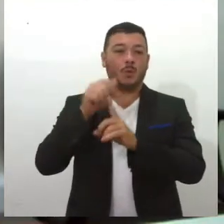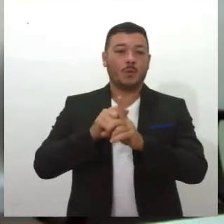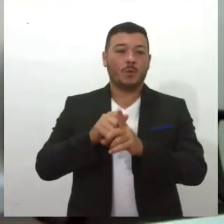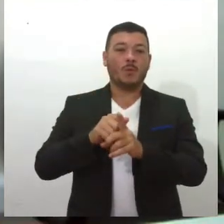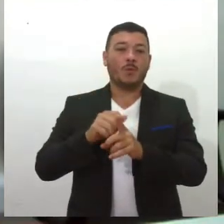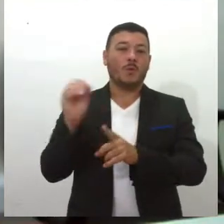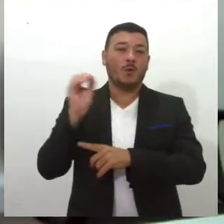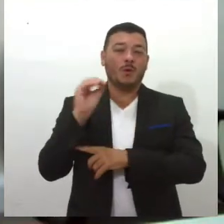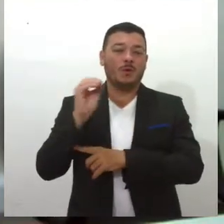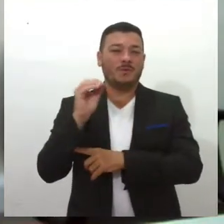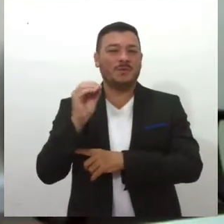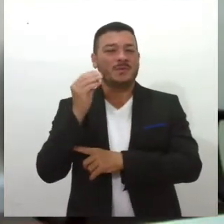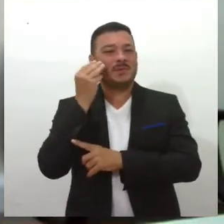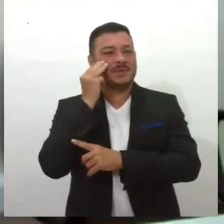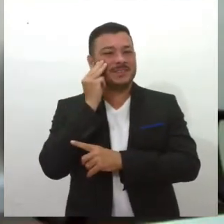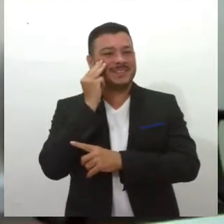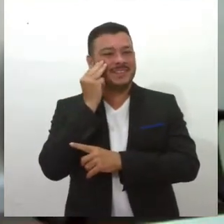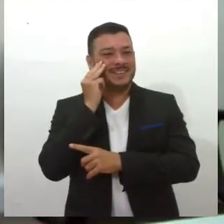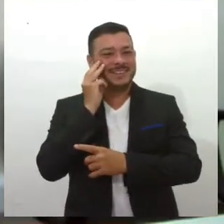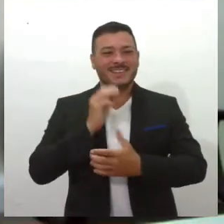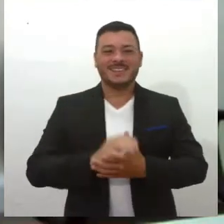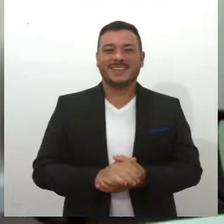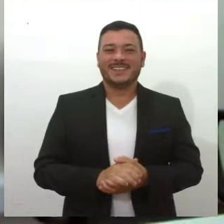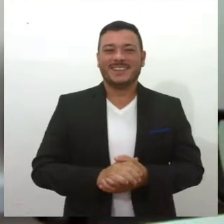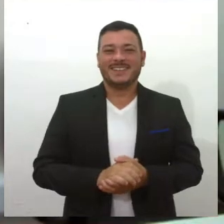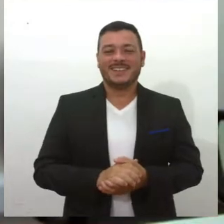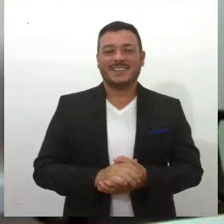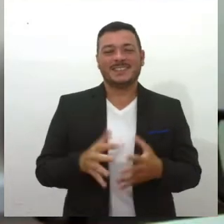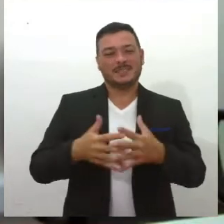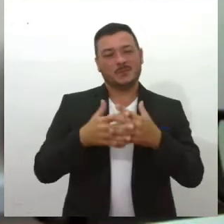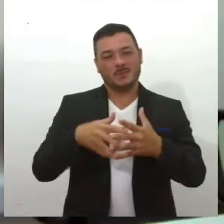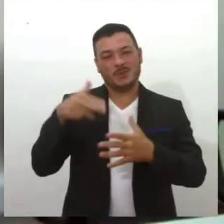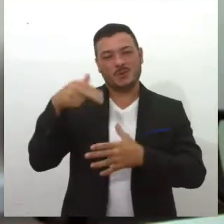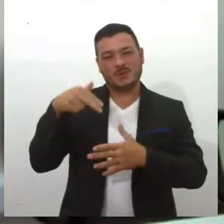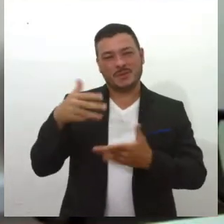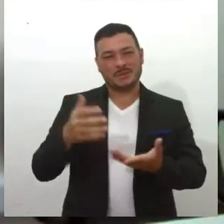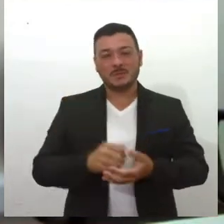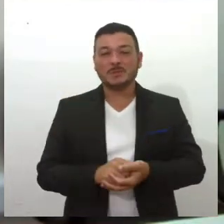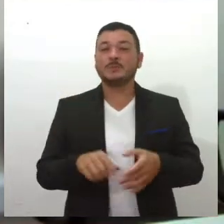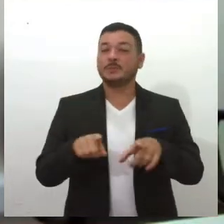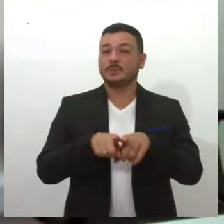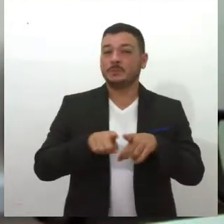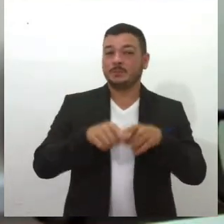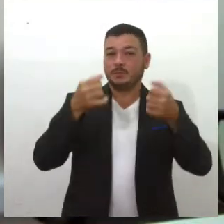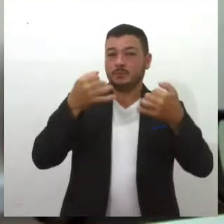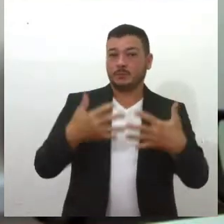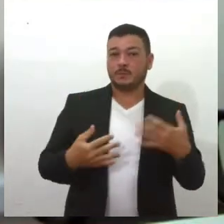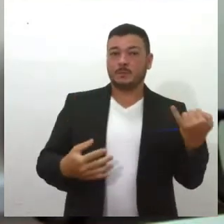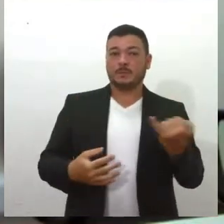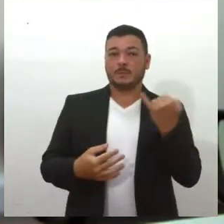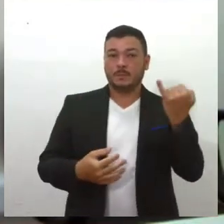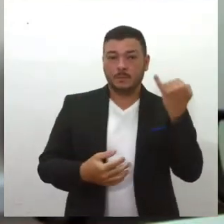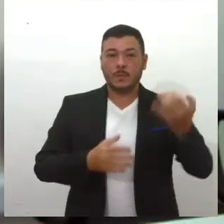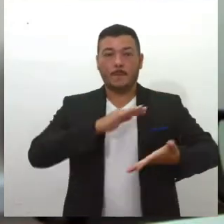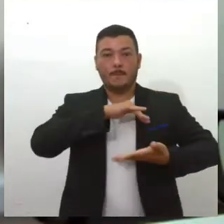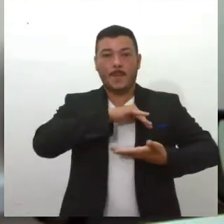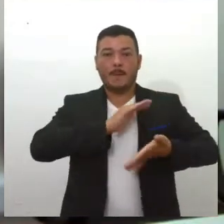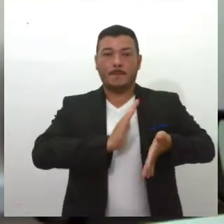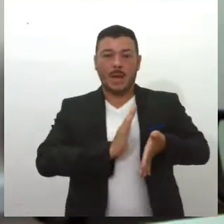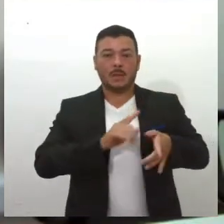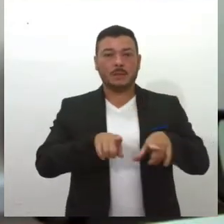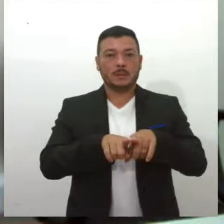ao Outubro Rosa, né? Já estou adiantando aqui para novembro. E, claro, também falar sobre a importância da mamografia. Cerca